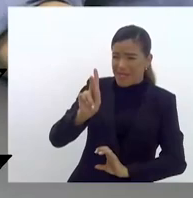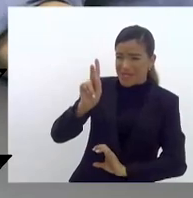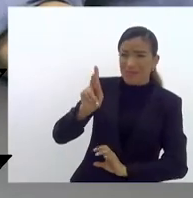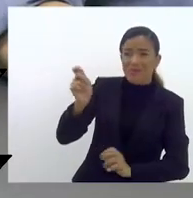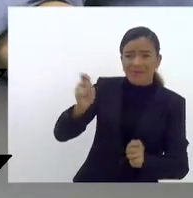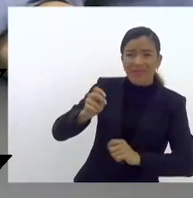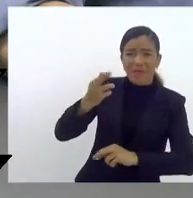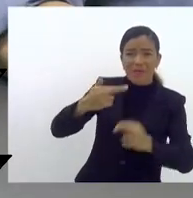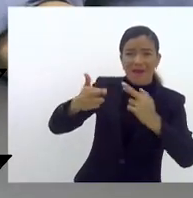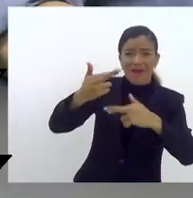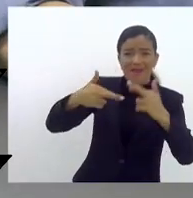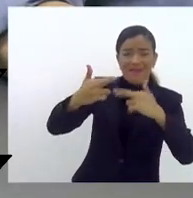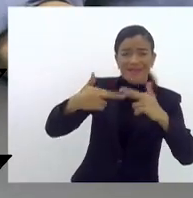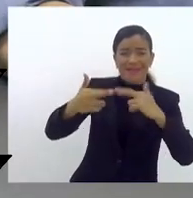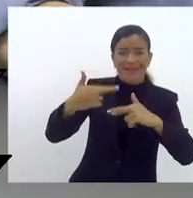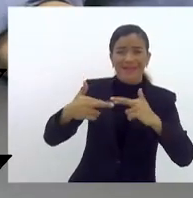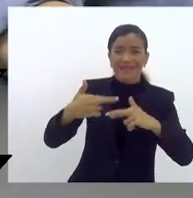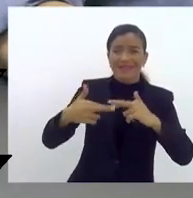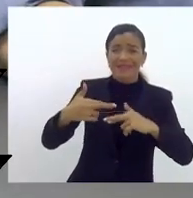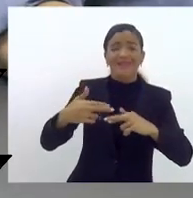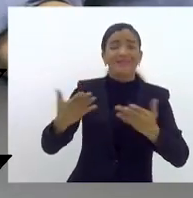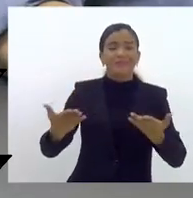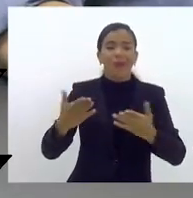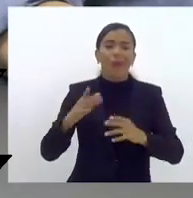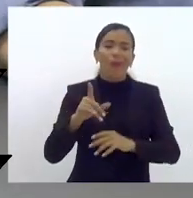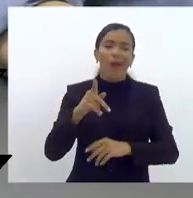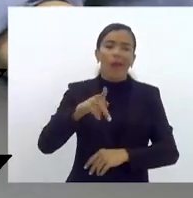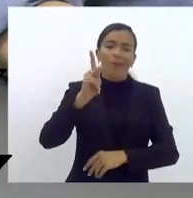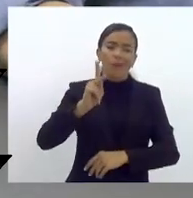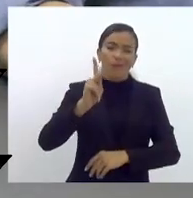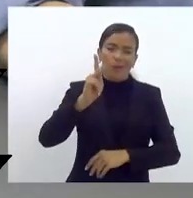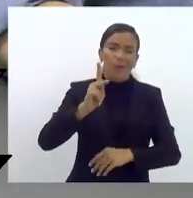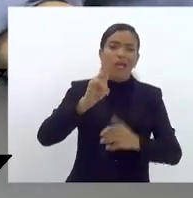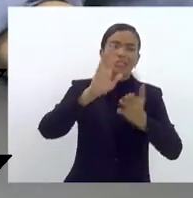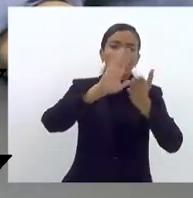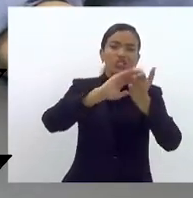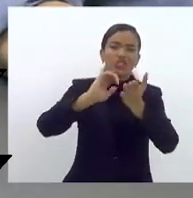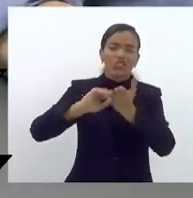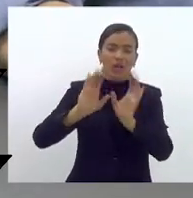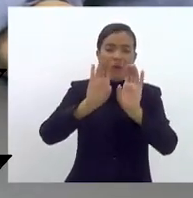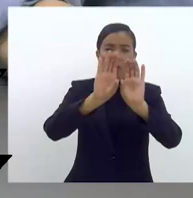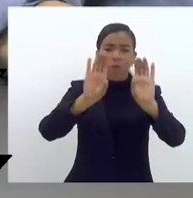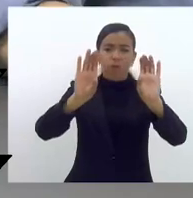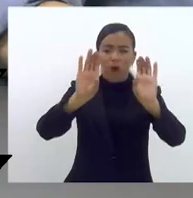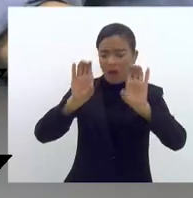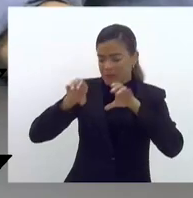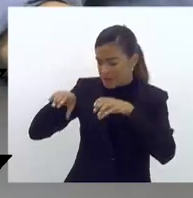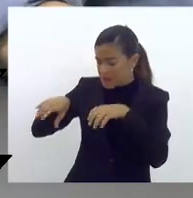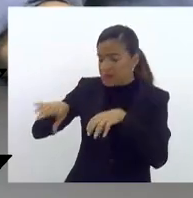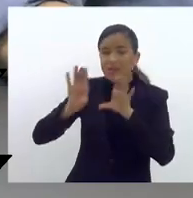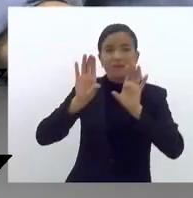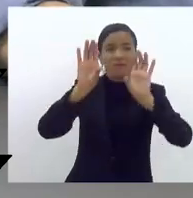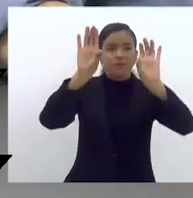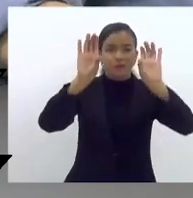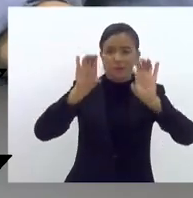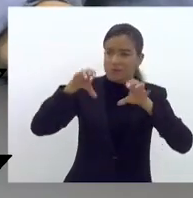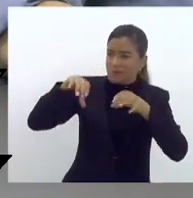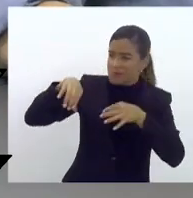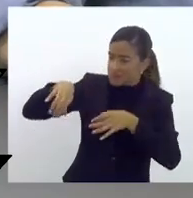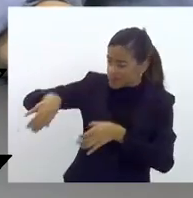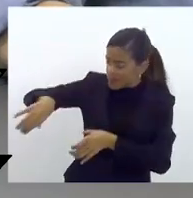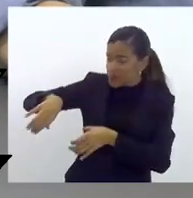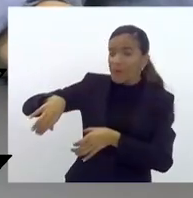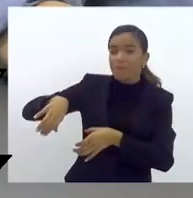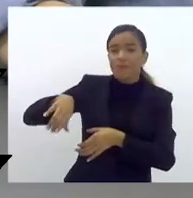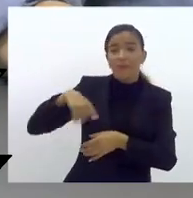que a Petrobras ia retirar para mudar isso tem um valor comercial né Tem Siderúrgicas como a Gerdau que